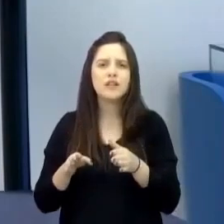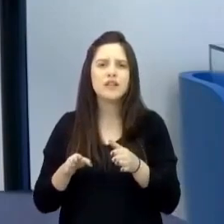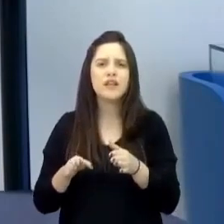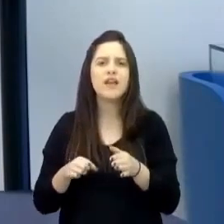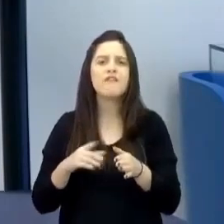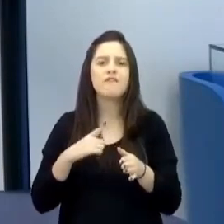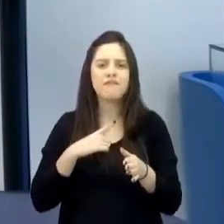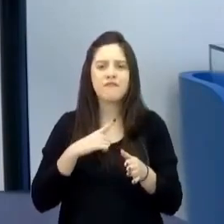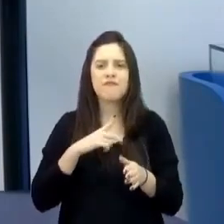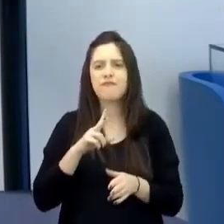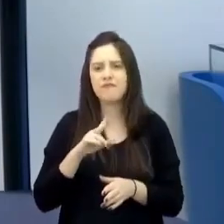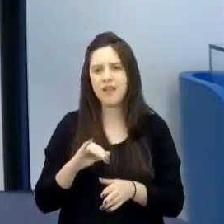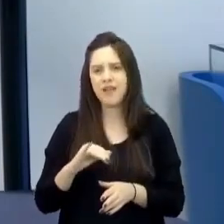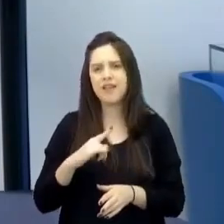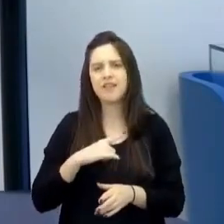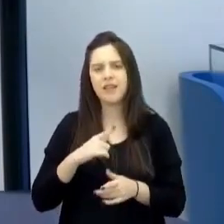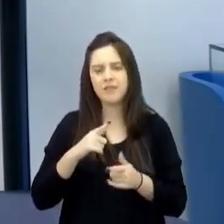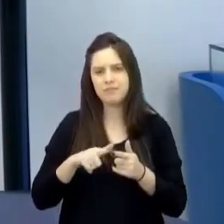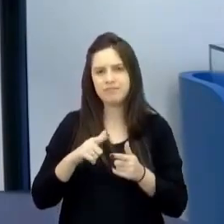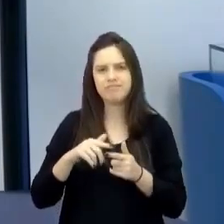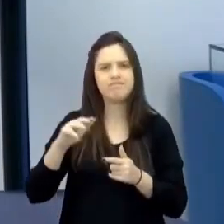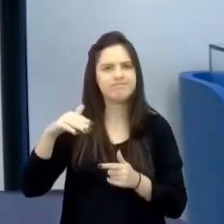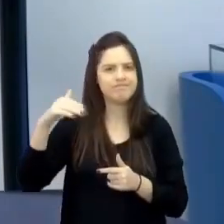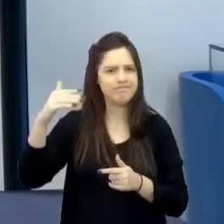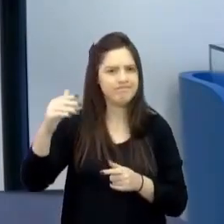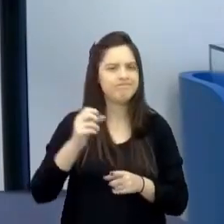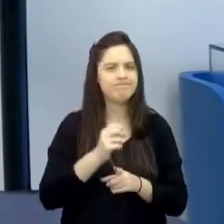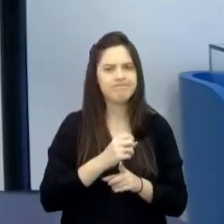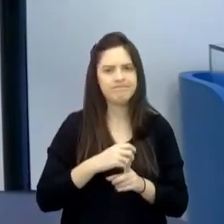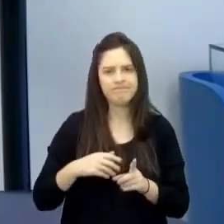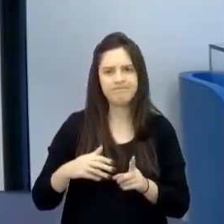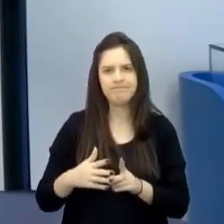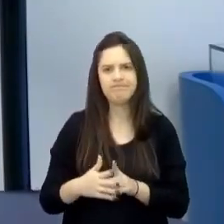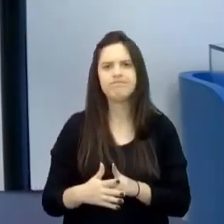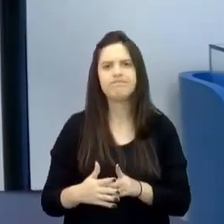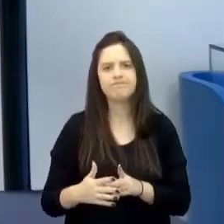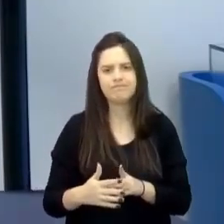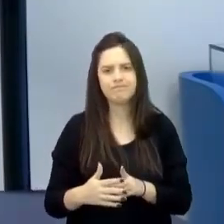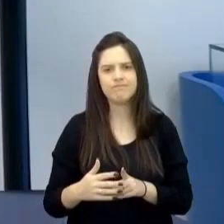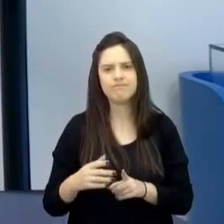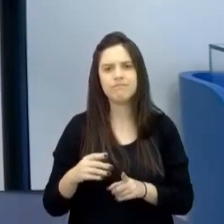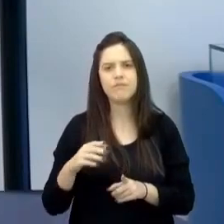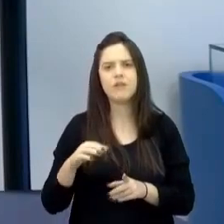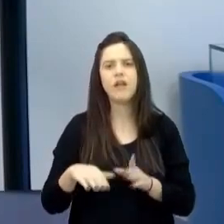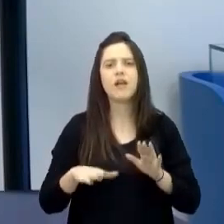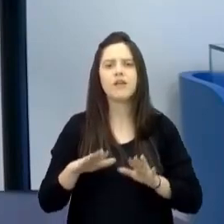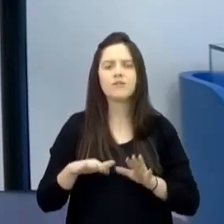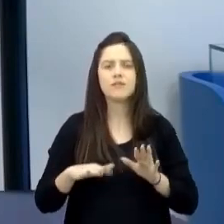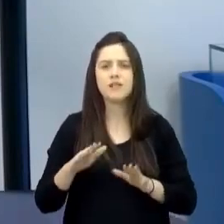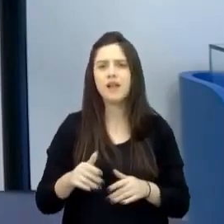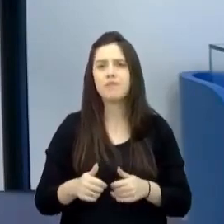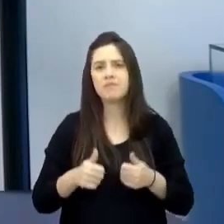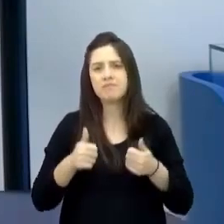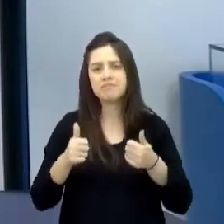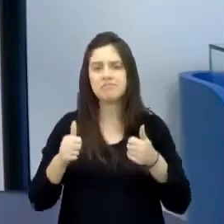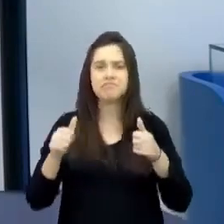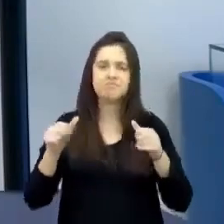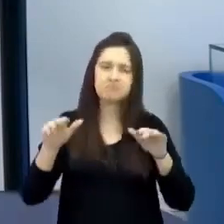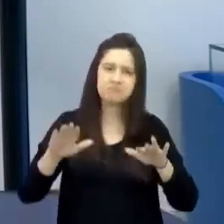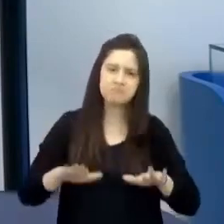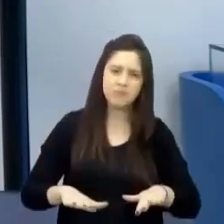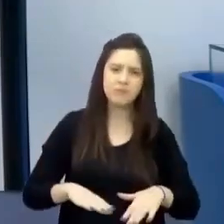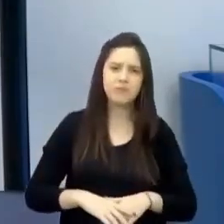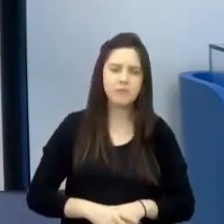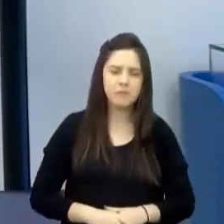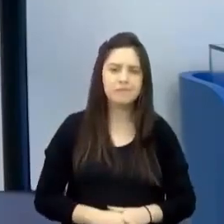vai ter uma reflexão social. Você vai estar contribuindo para diminuir uma degradação da natureza, certo?